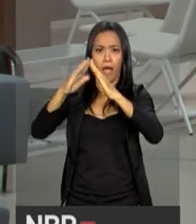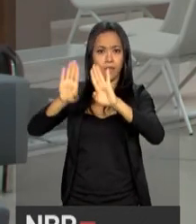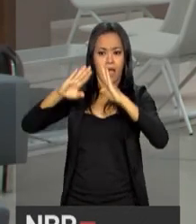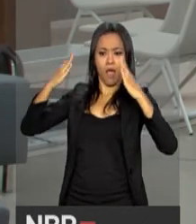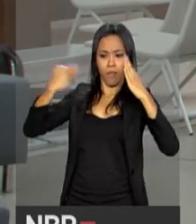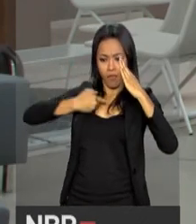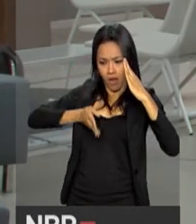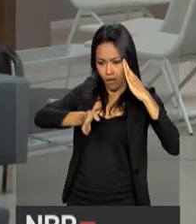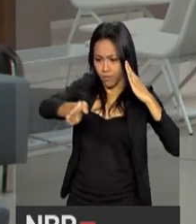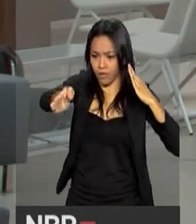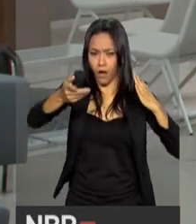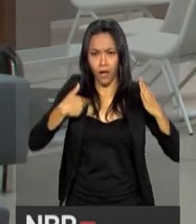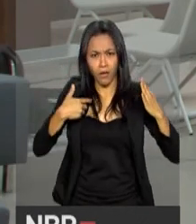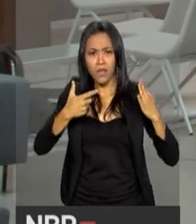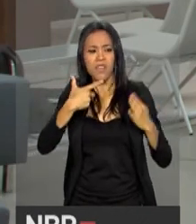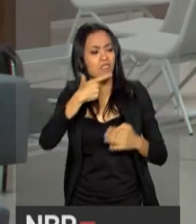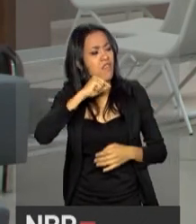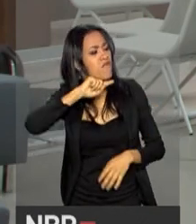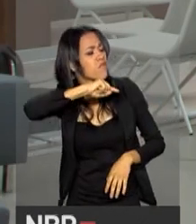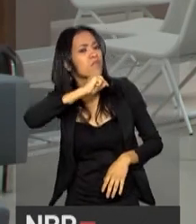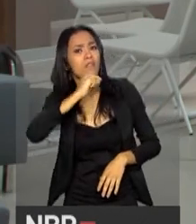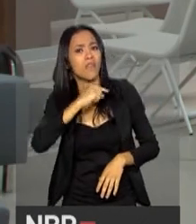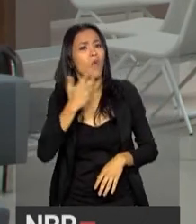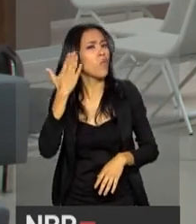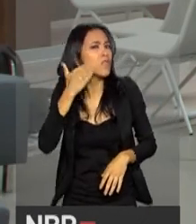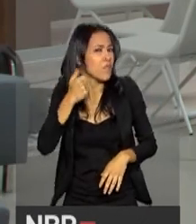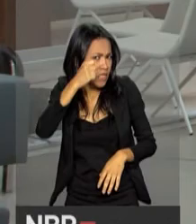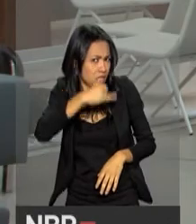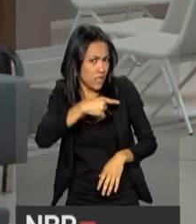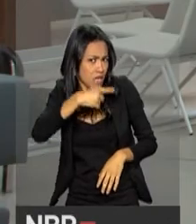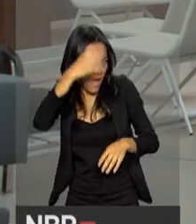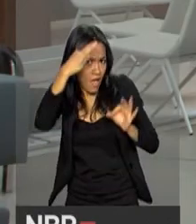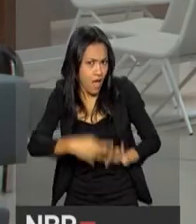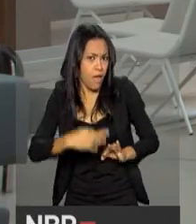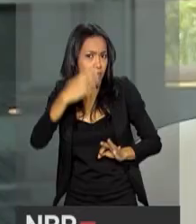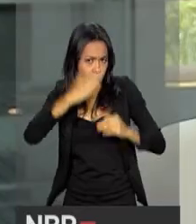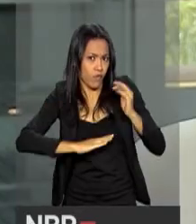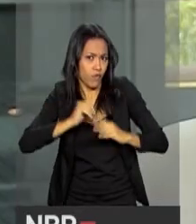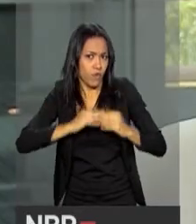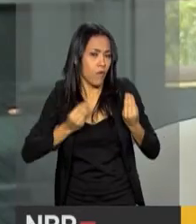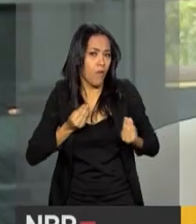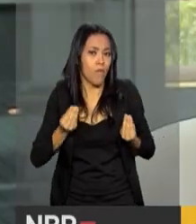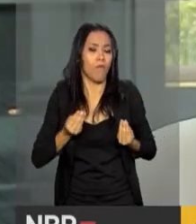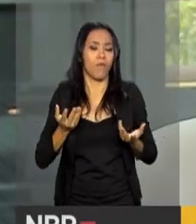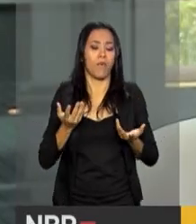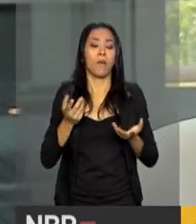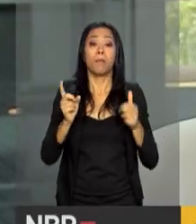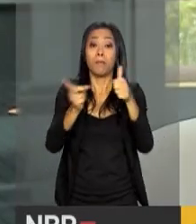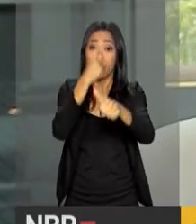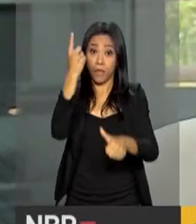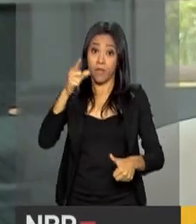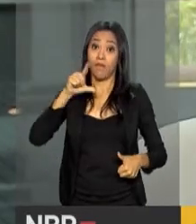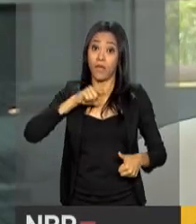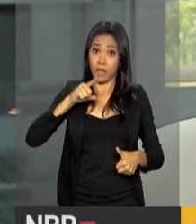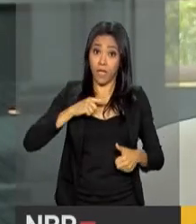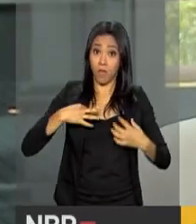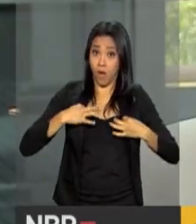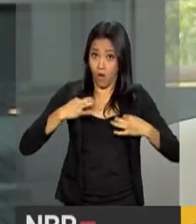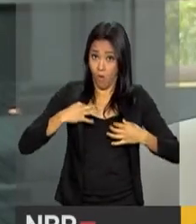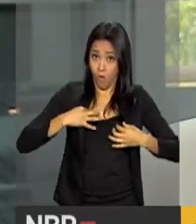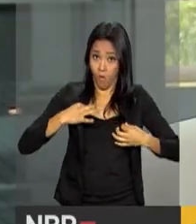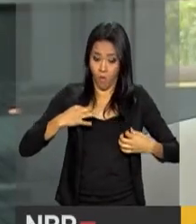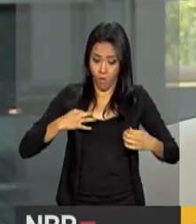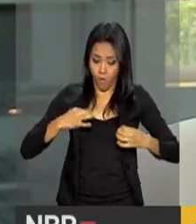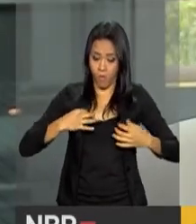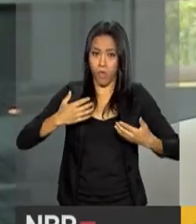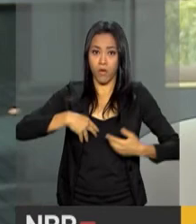estabelecimento para um recenseador como ele identifica então esse profissional primeiramente ele conterá uma vestimenta própria